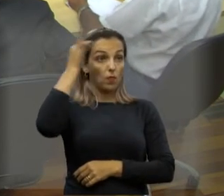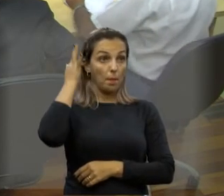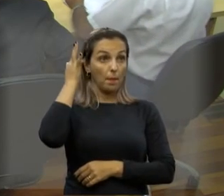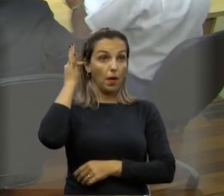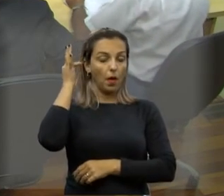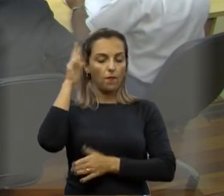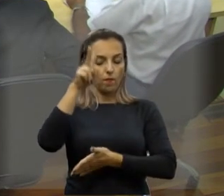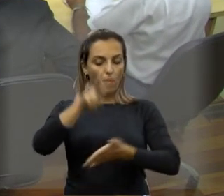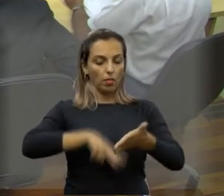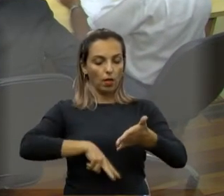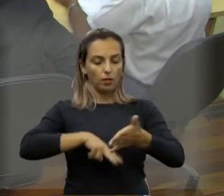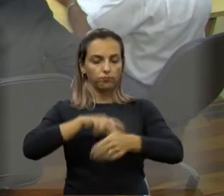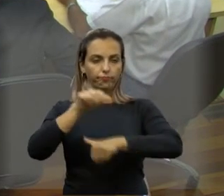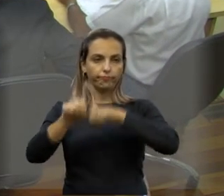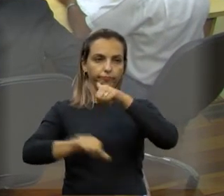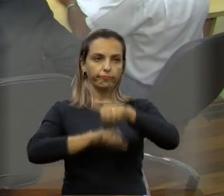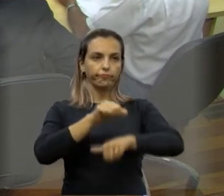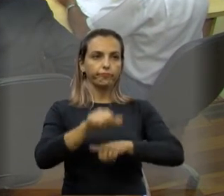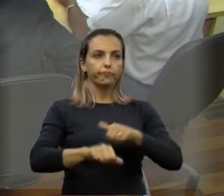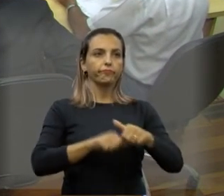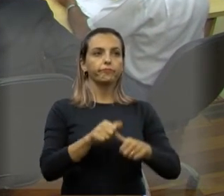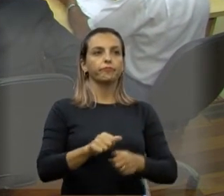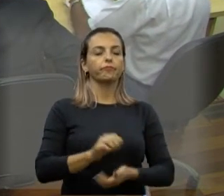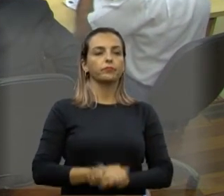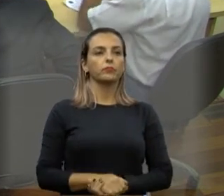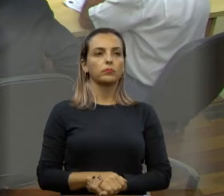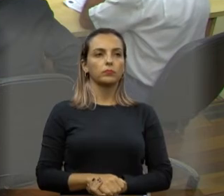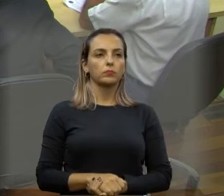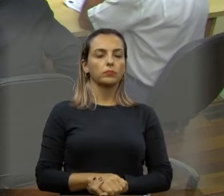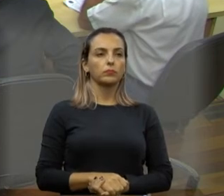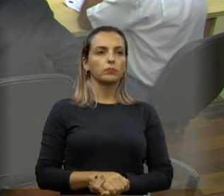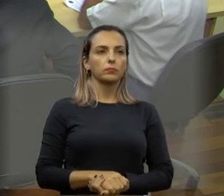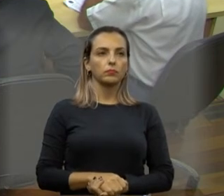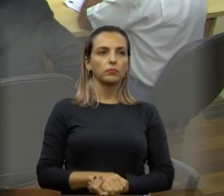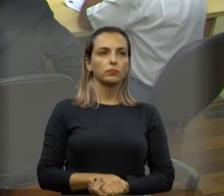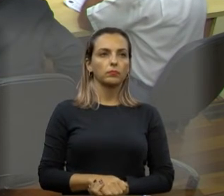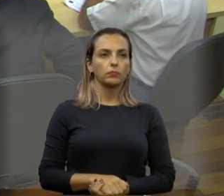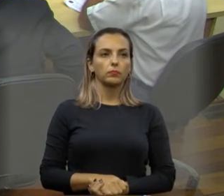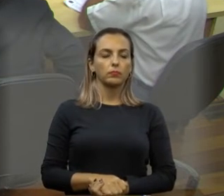mudança ela tá dando sinal ali